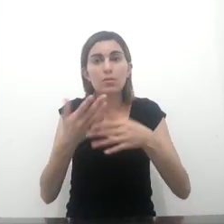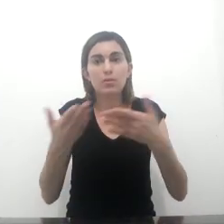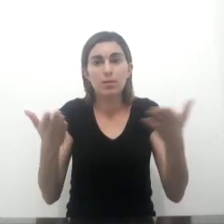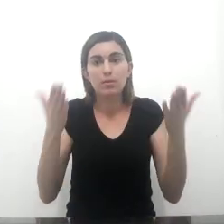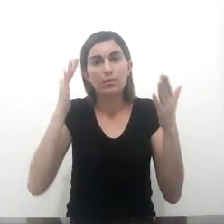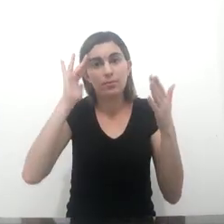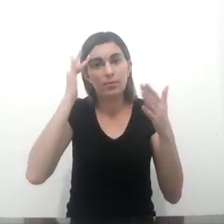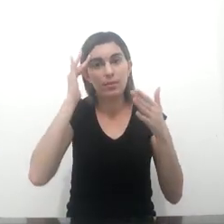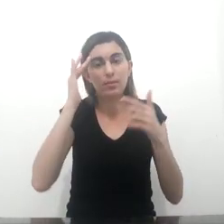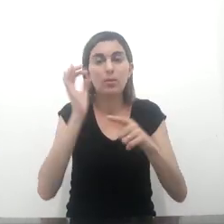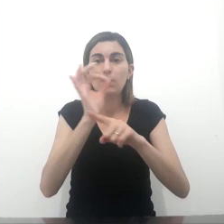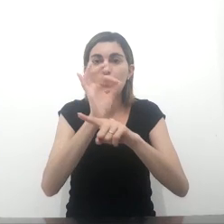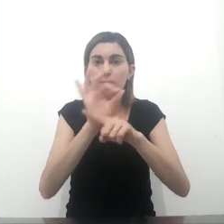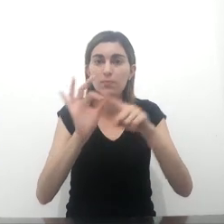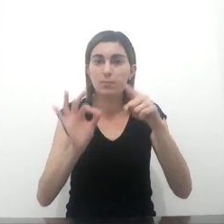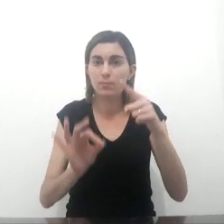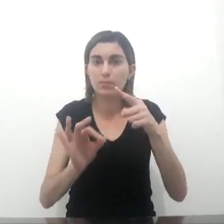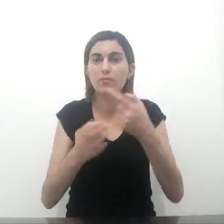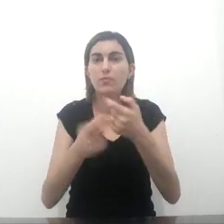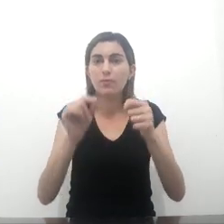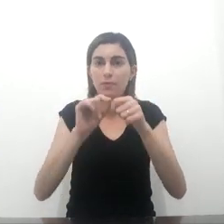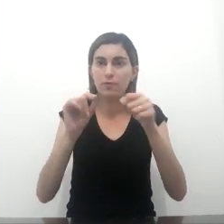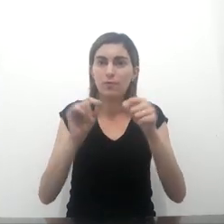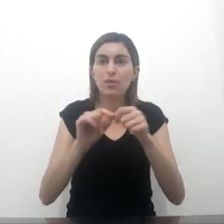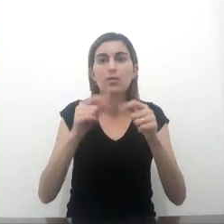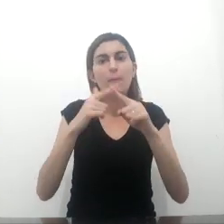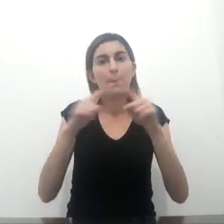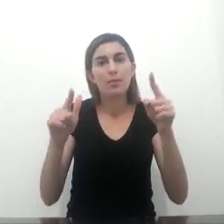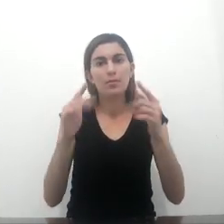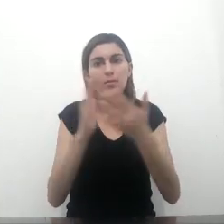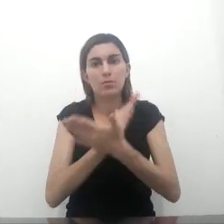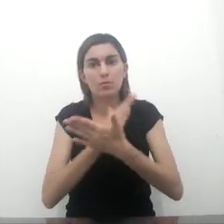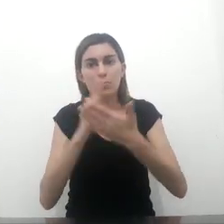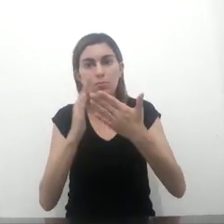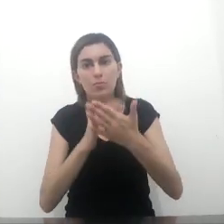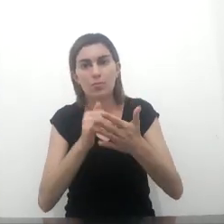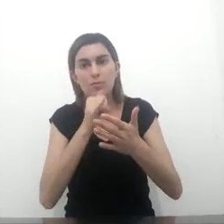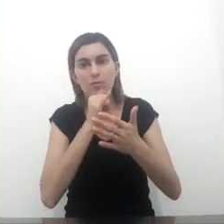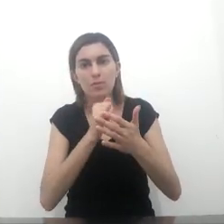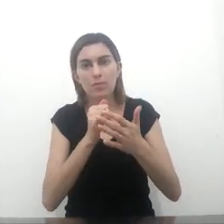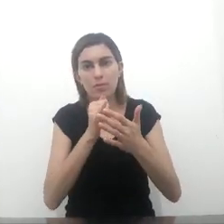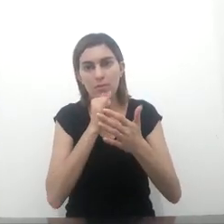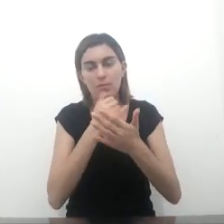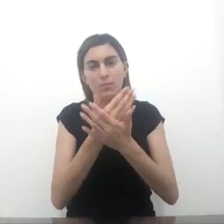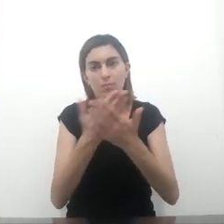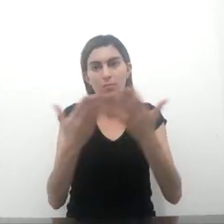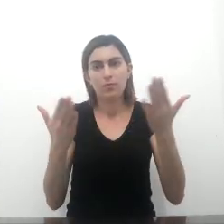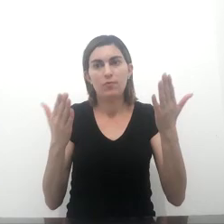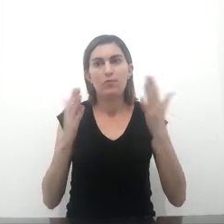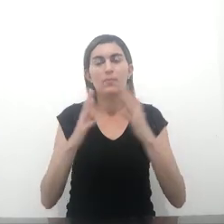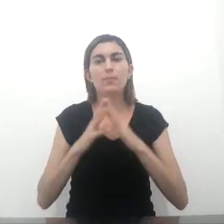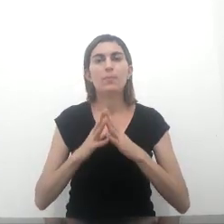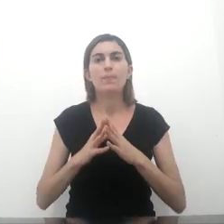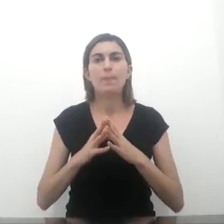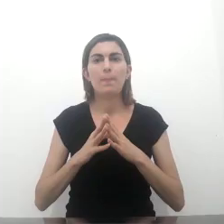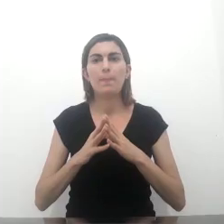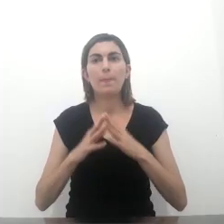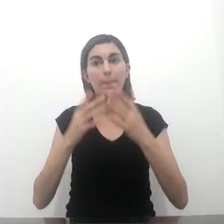Então, com isso, a gente entendeu a porcentagem e iremos fazer mais alguns exemplos aí na